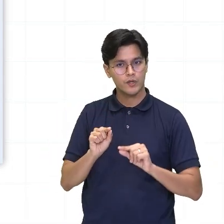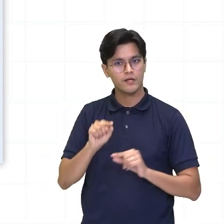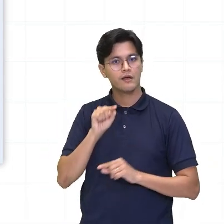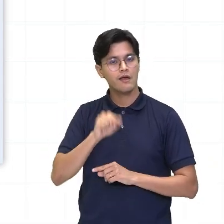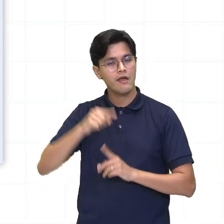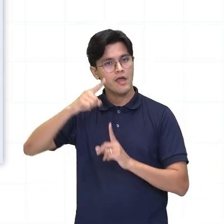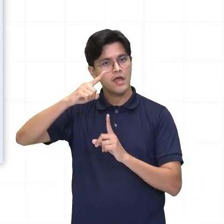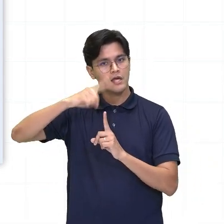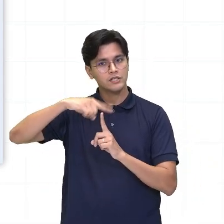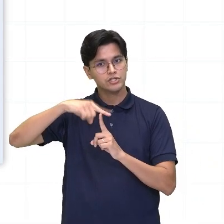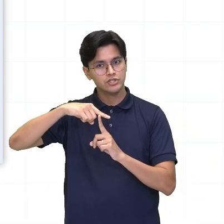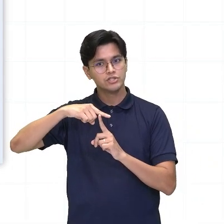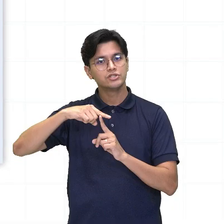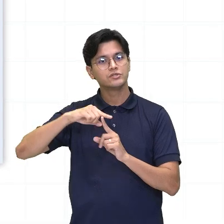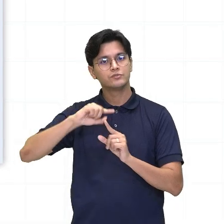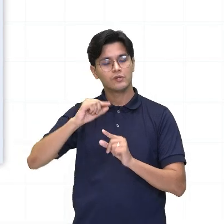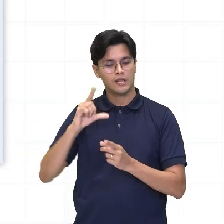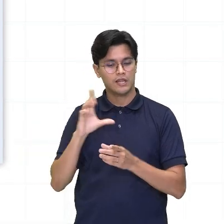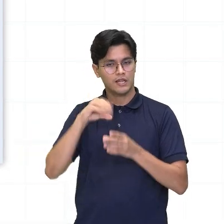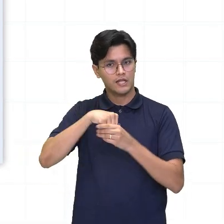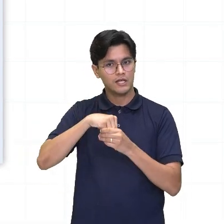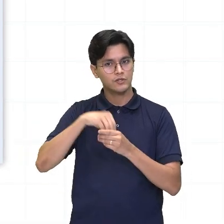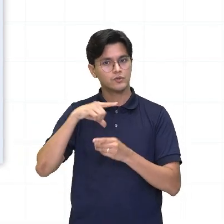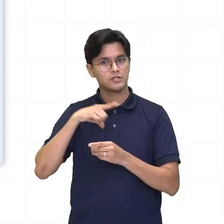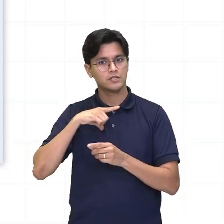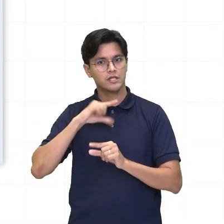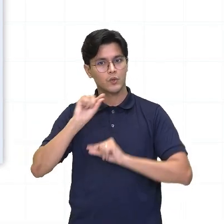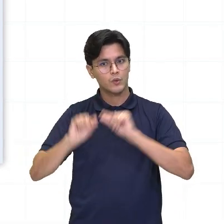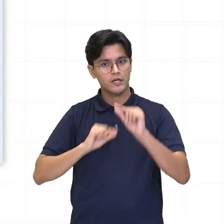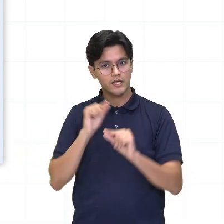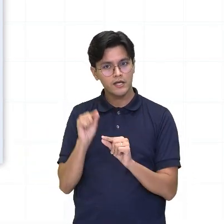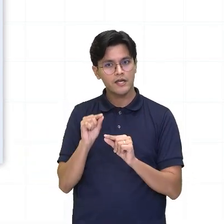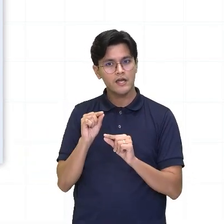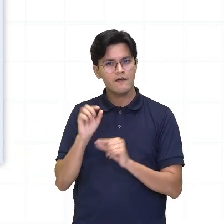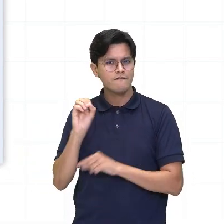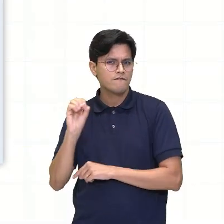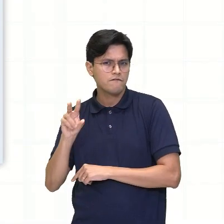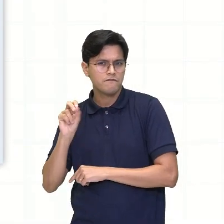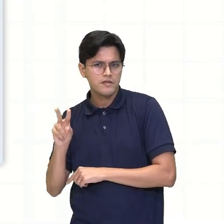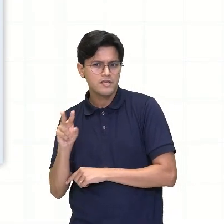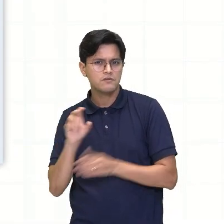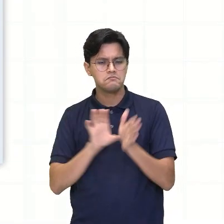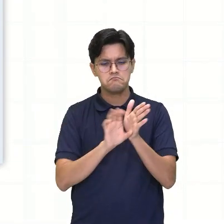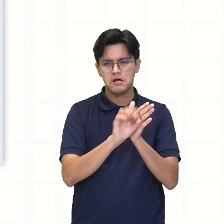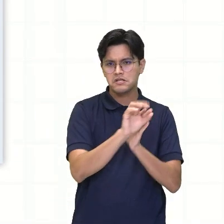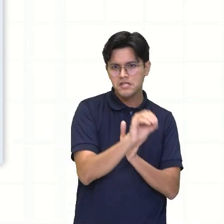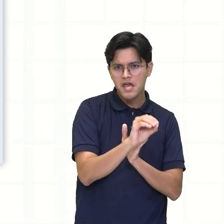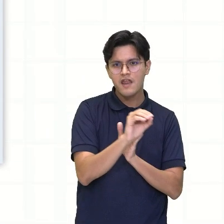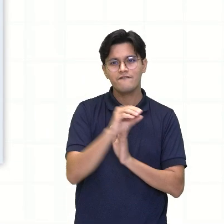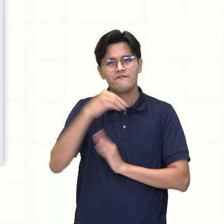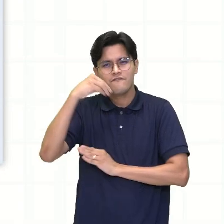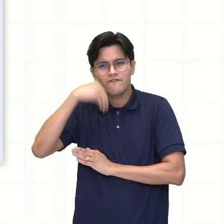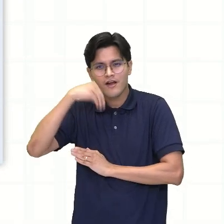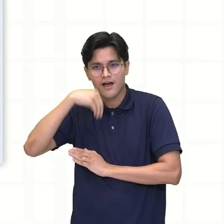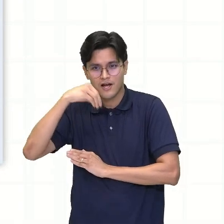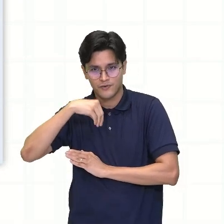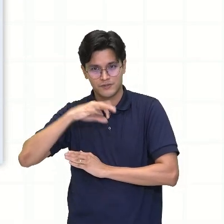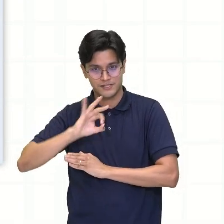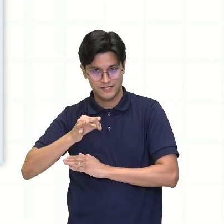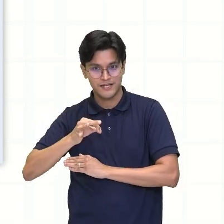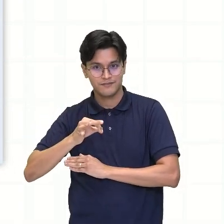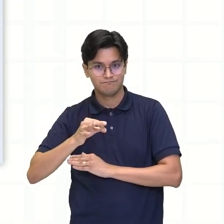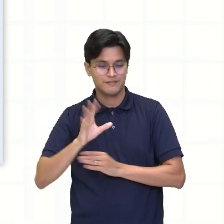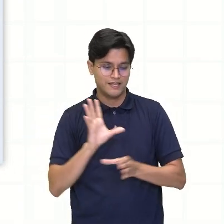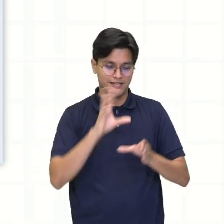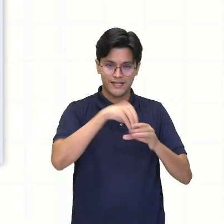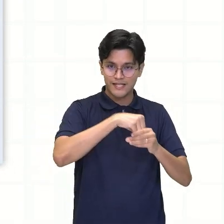agente causador da doença. Então, observe aí que dentro dessa vacina existem, nessas substâncias,